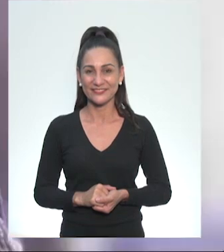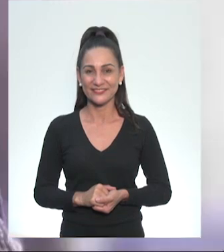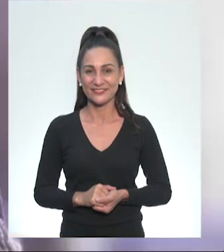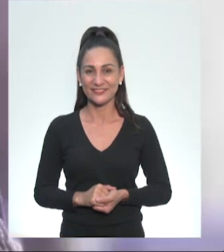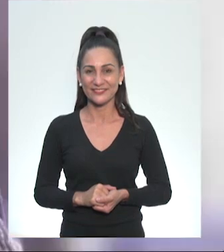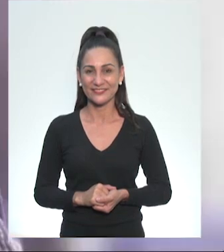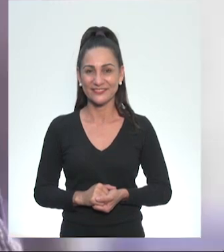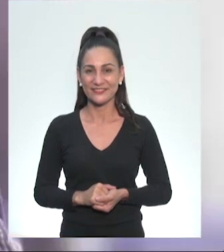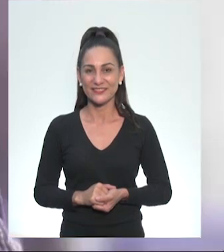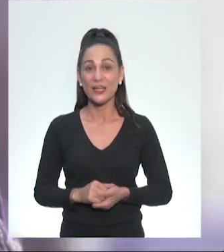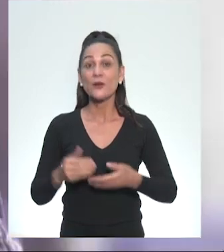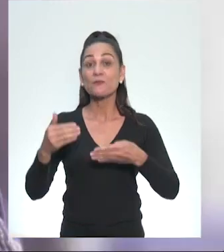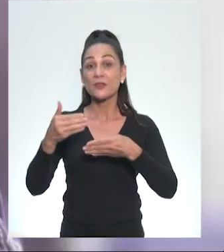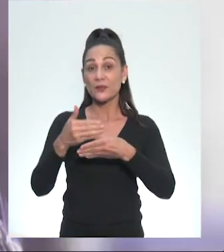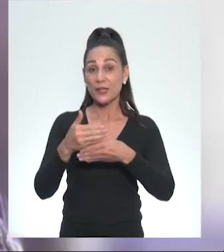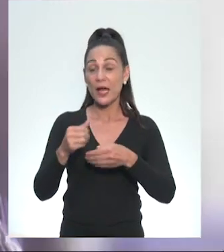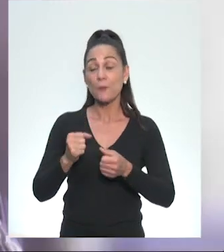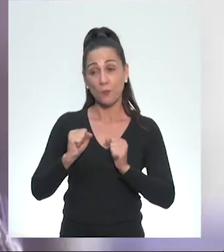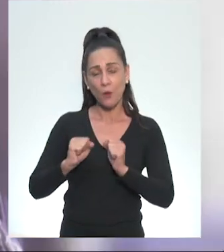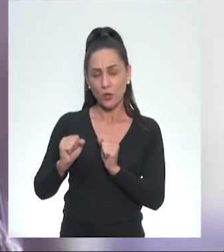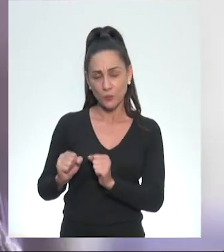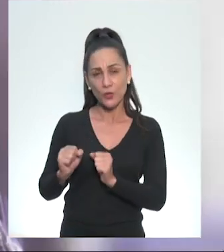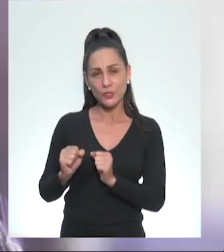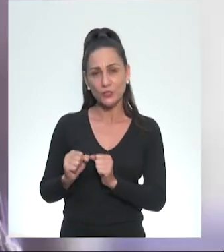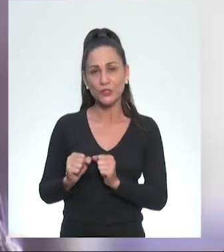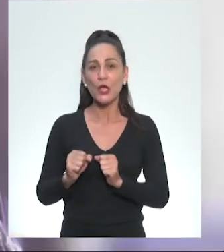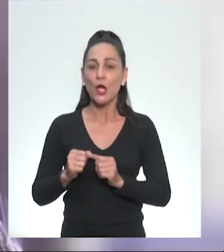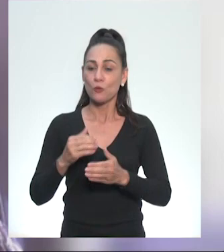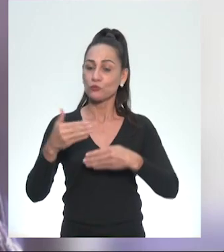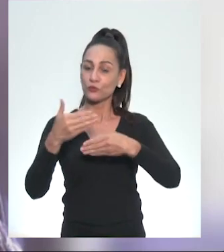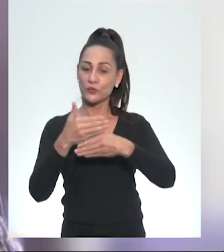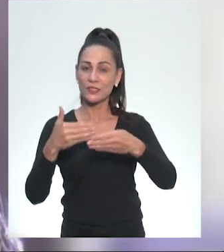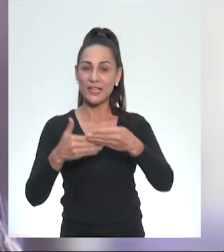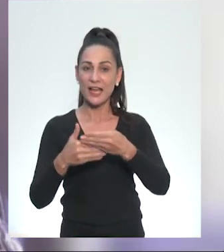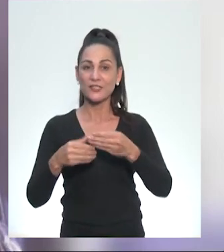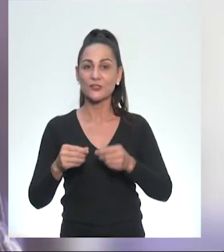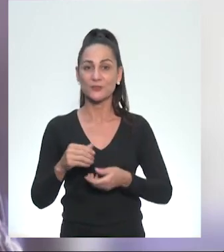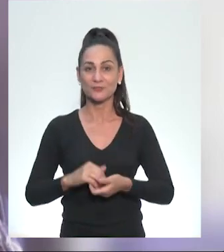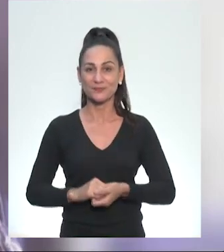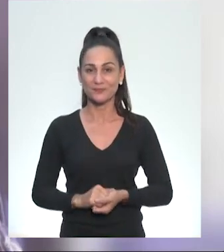Bom, pode colocar aí no... Sim, por favor, no slide do que bloco é esse.